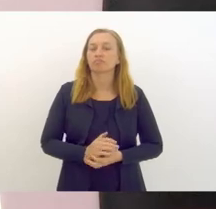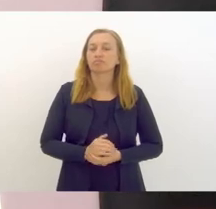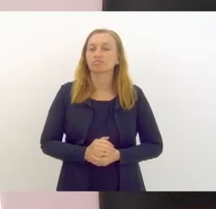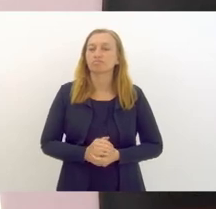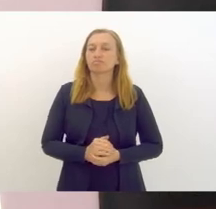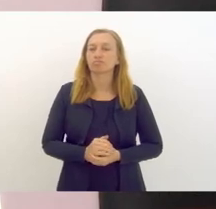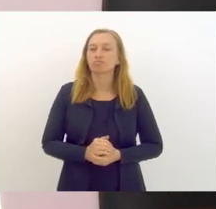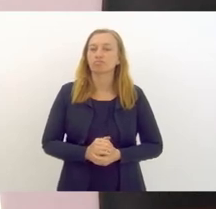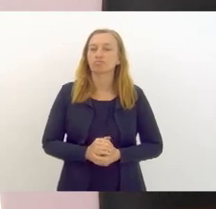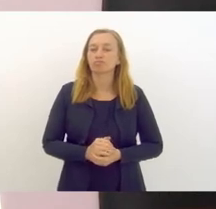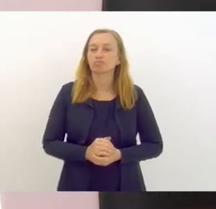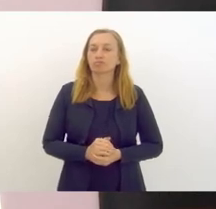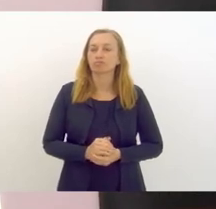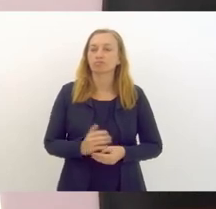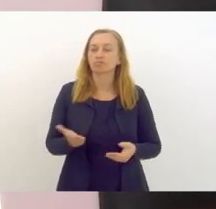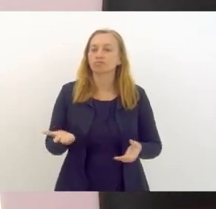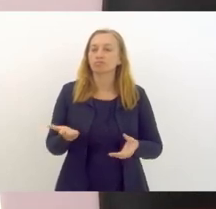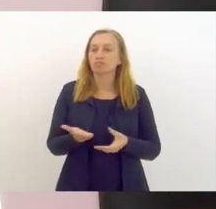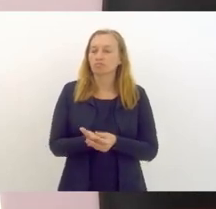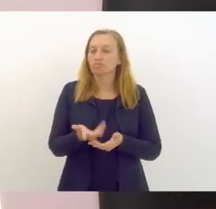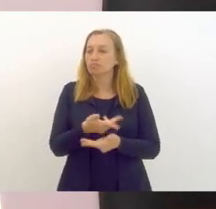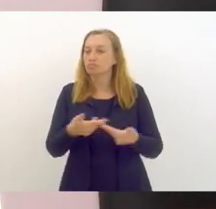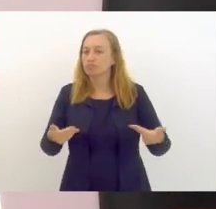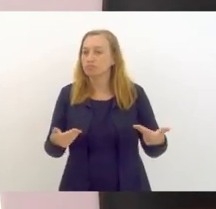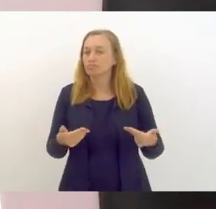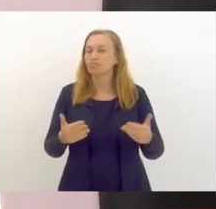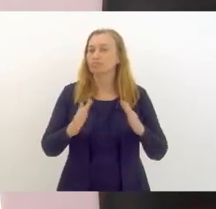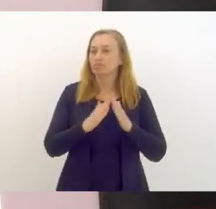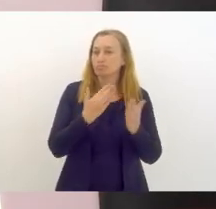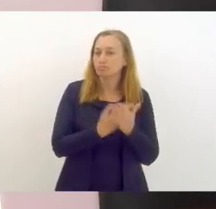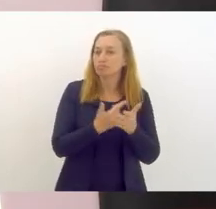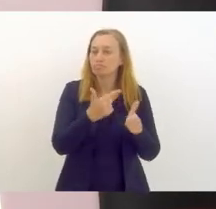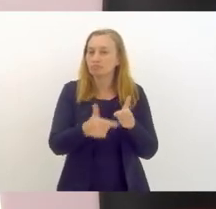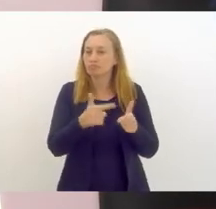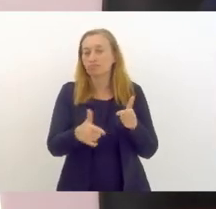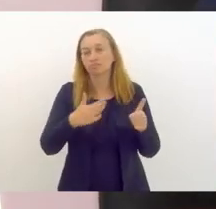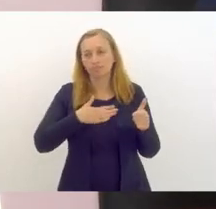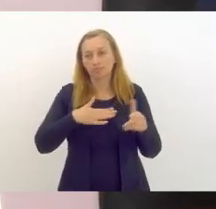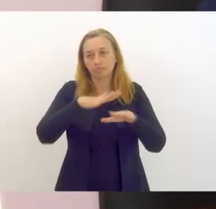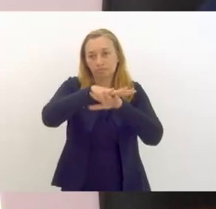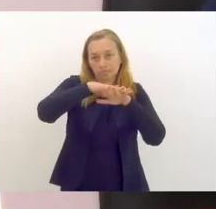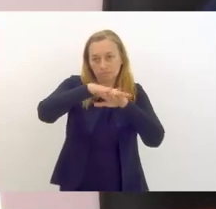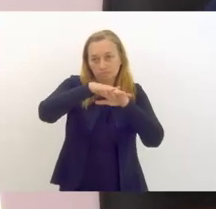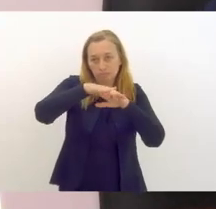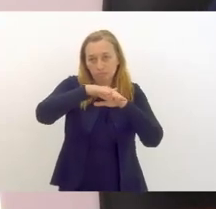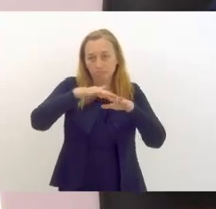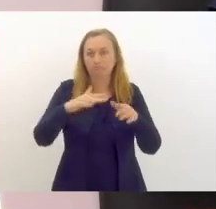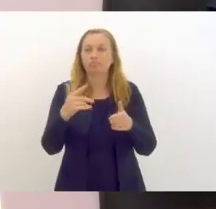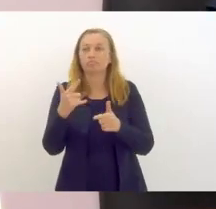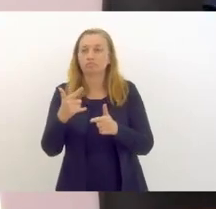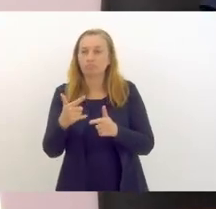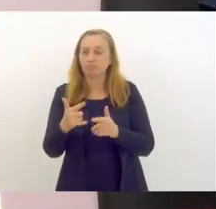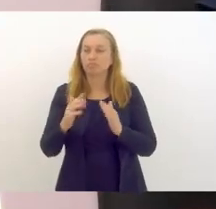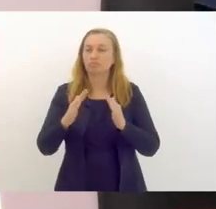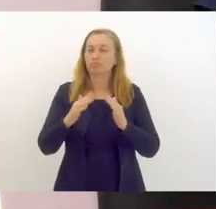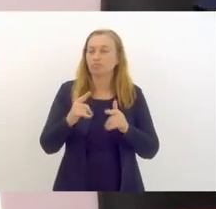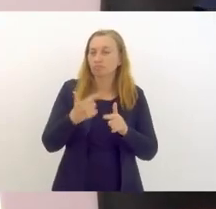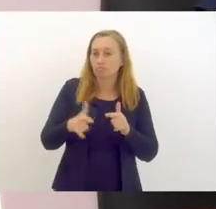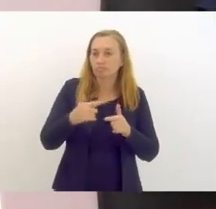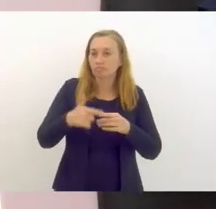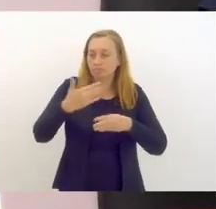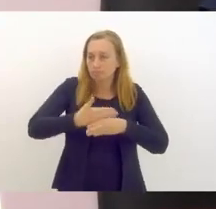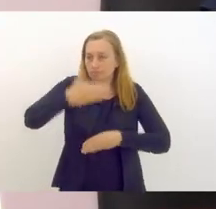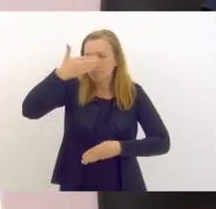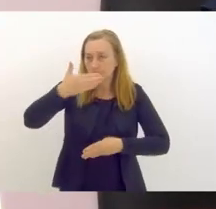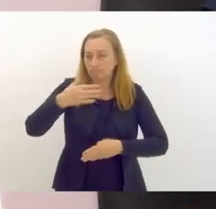A morosidade dos processos, a gente tem muitas escolas com problemas, a minha, por exemplo, de telhado, tem escolas que têm problemas de muro, na